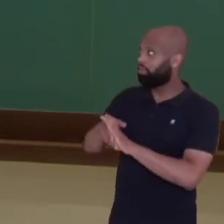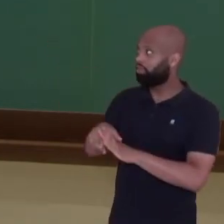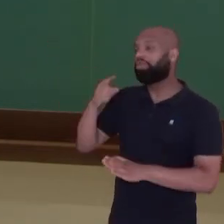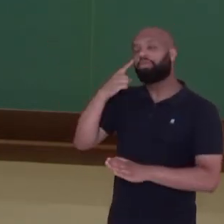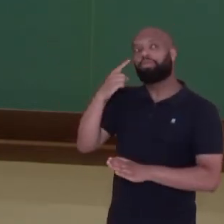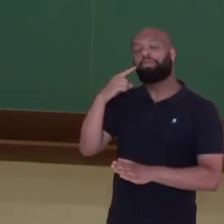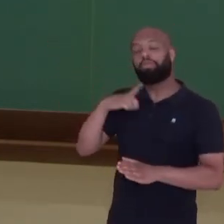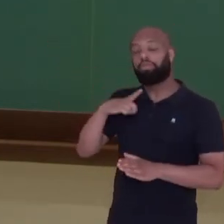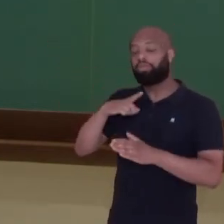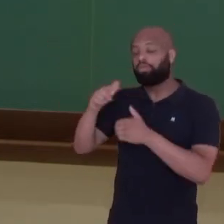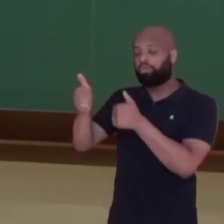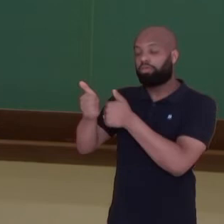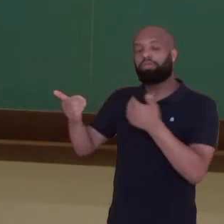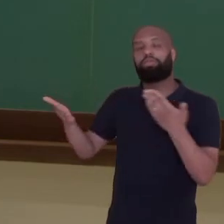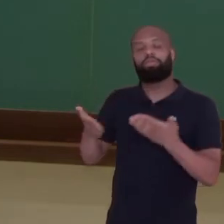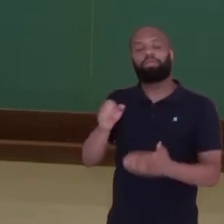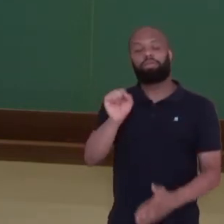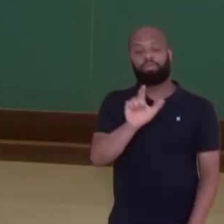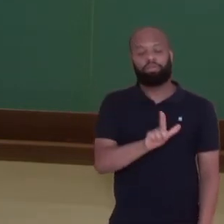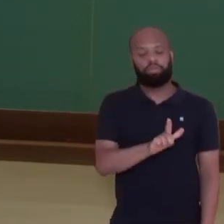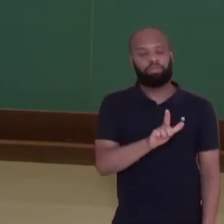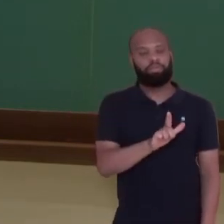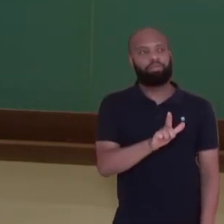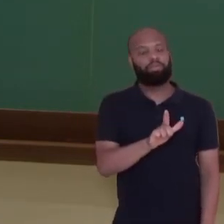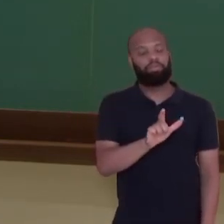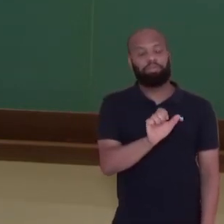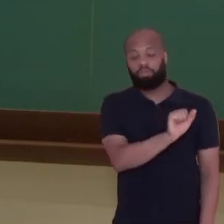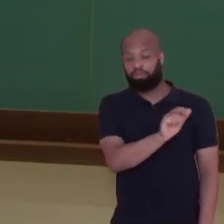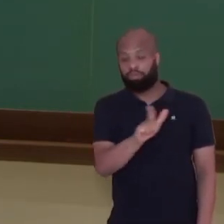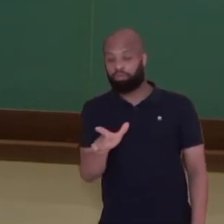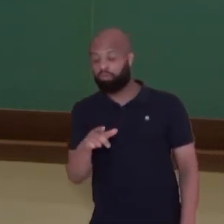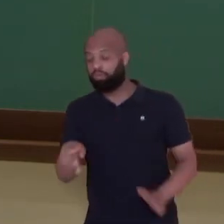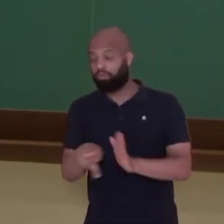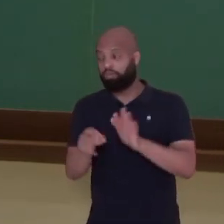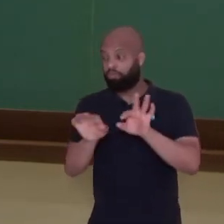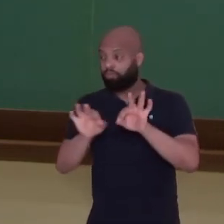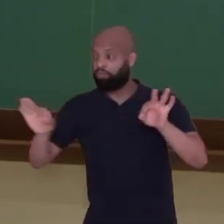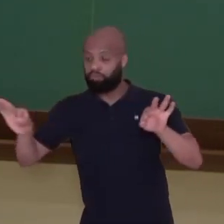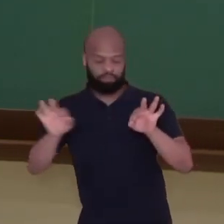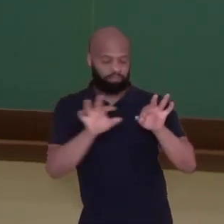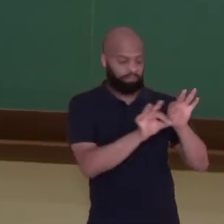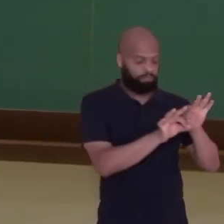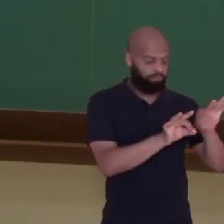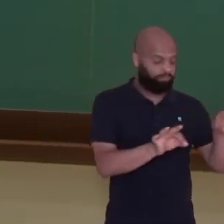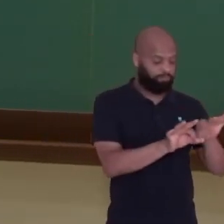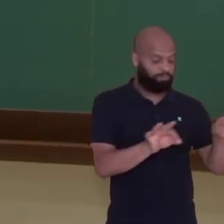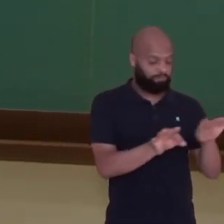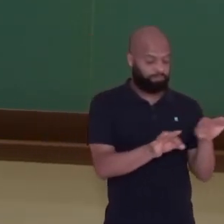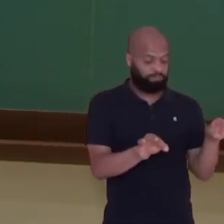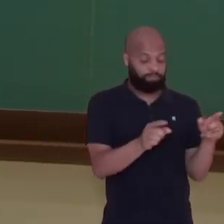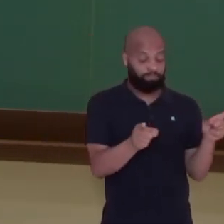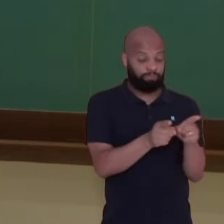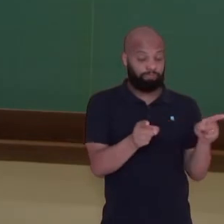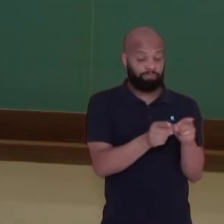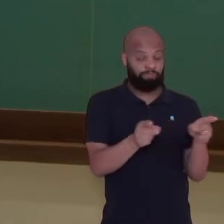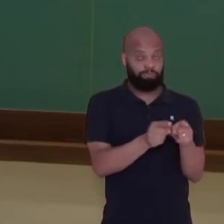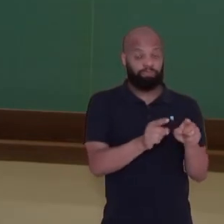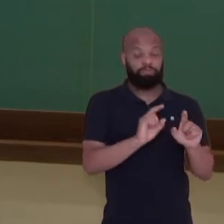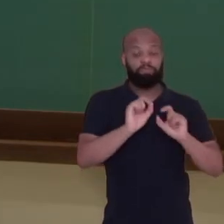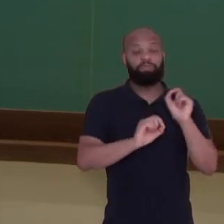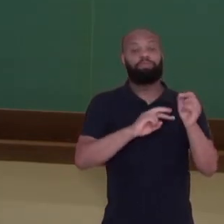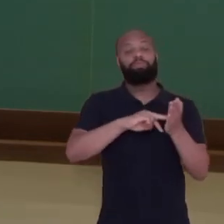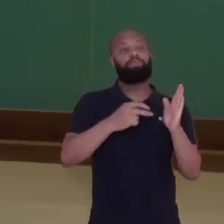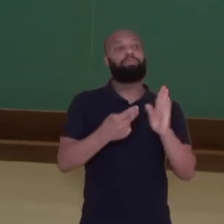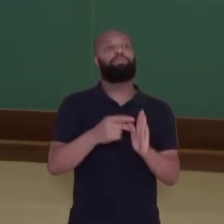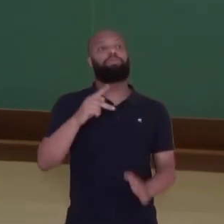mais próxima do que dessa região. Olha como a distância é maior aqui e menor aqui. Então, nós damos